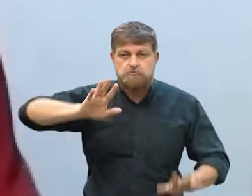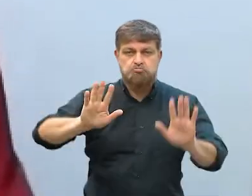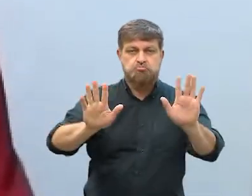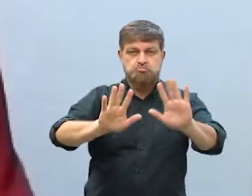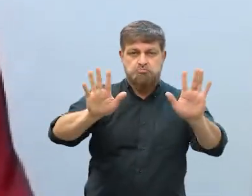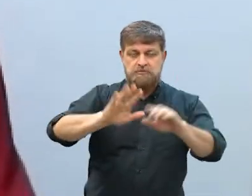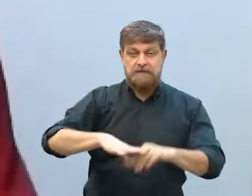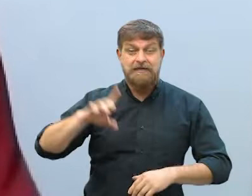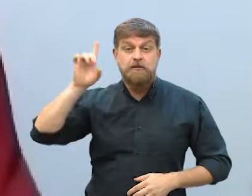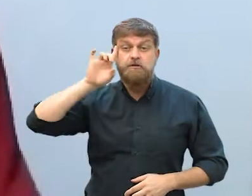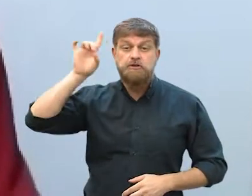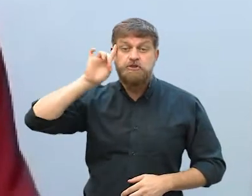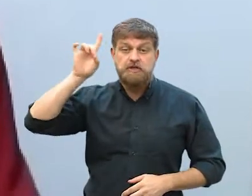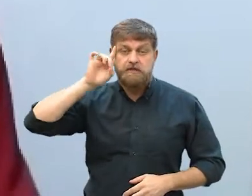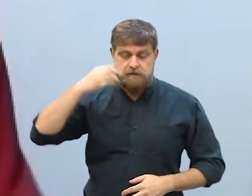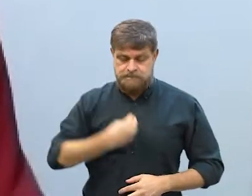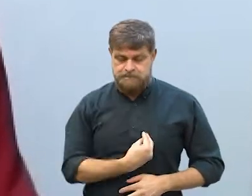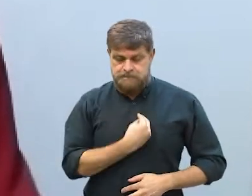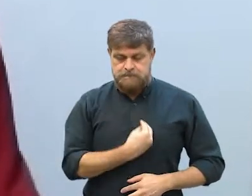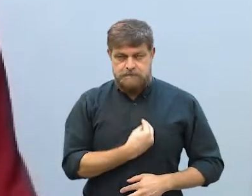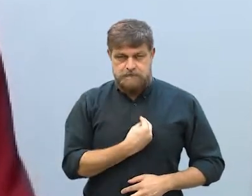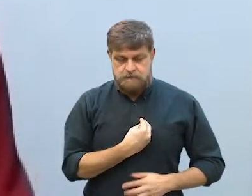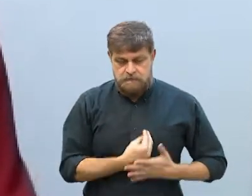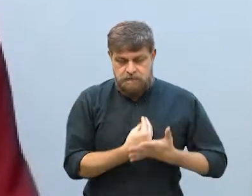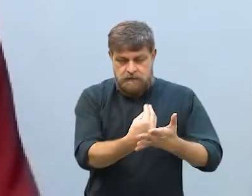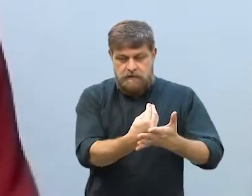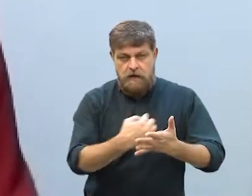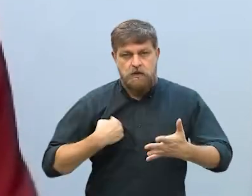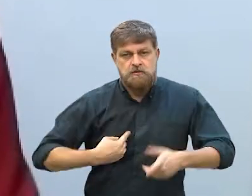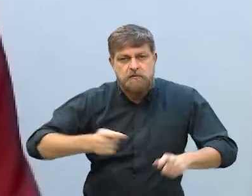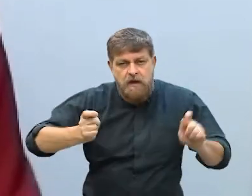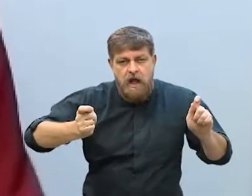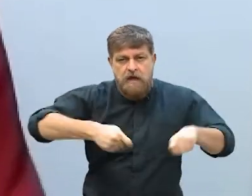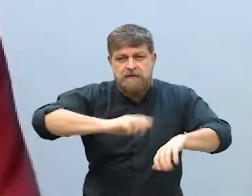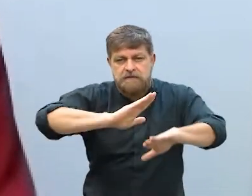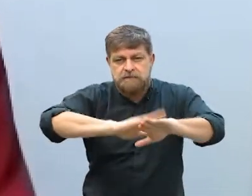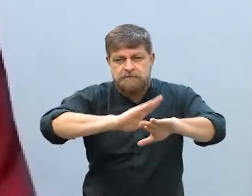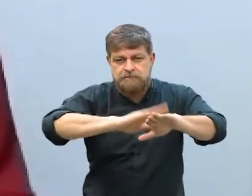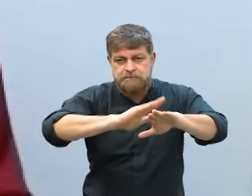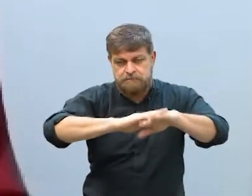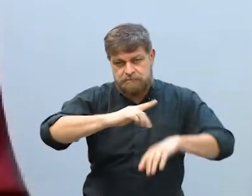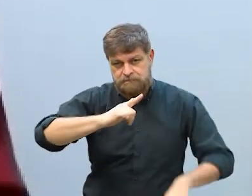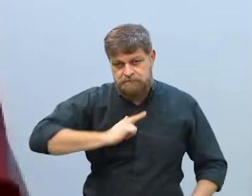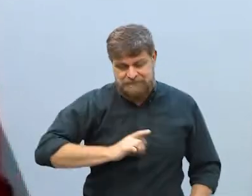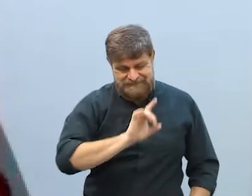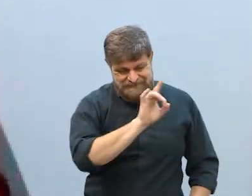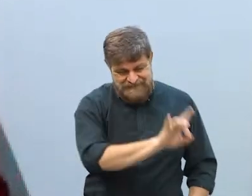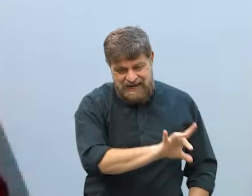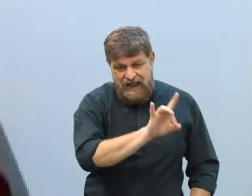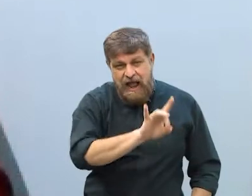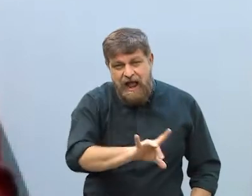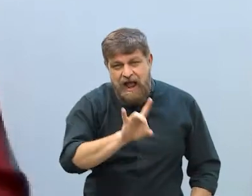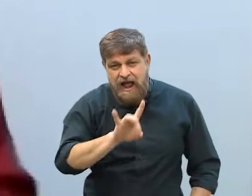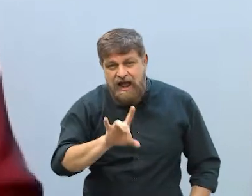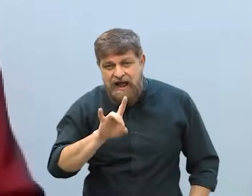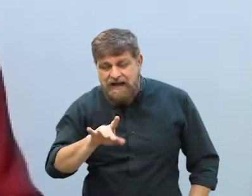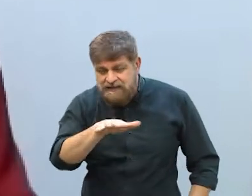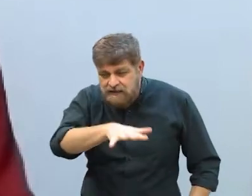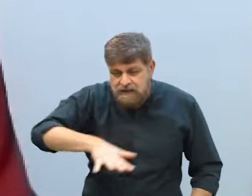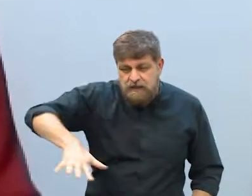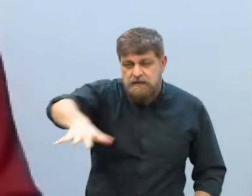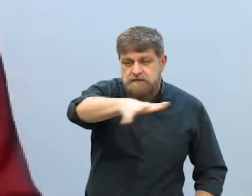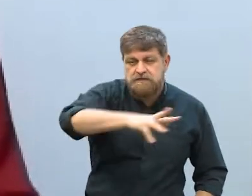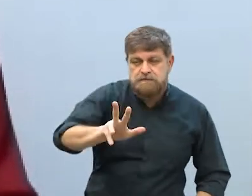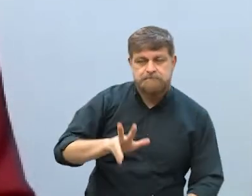do cotidiano, do dia a dia, o que nós somos capazes de fazer a partir de cada